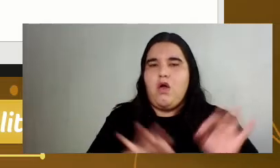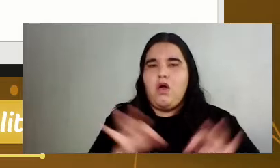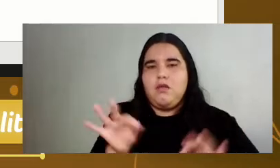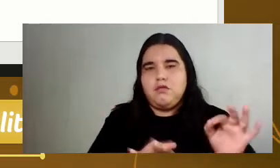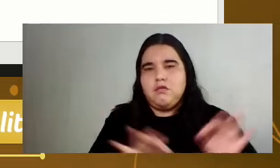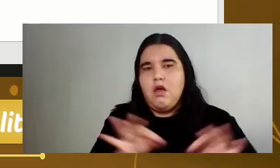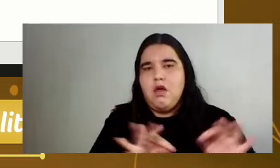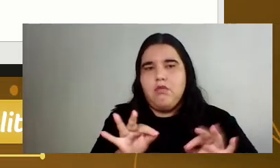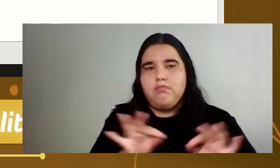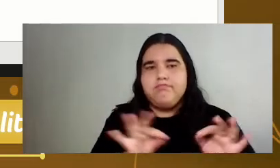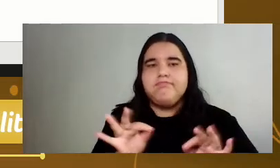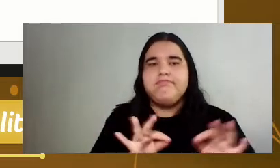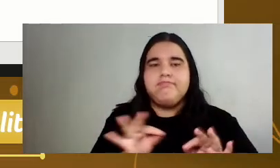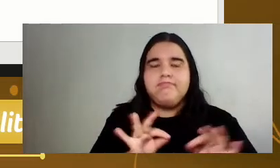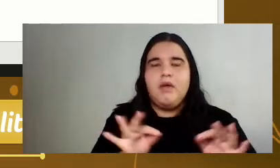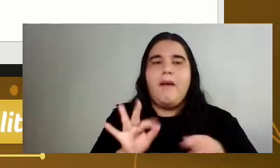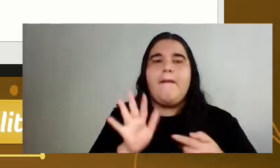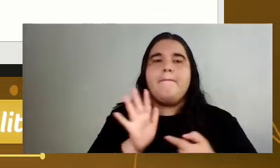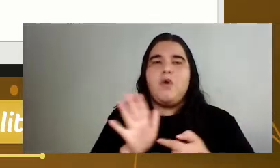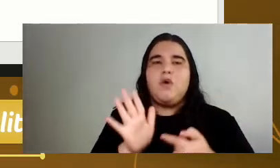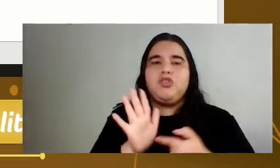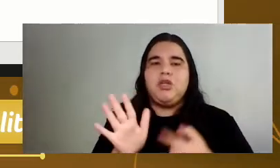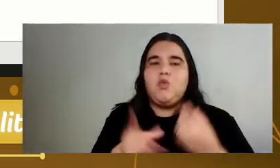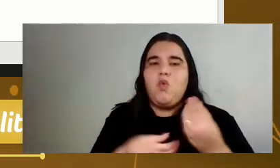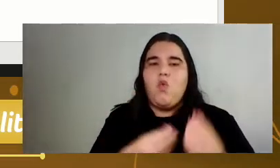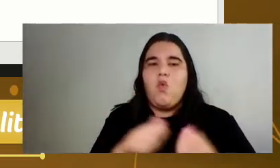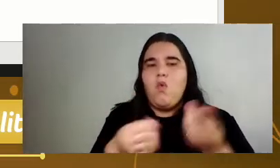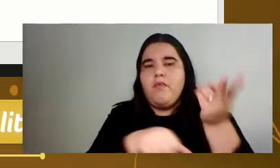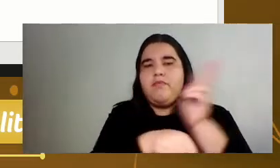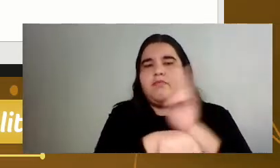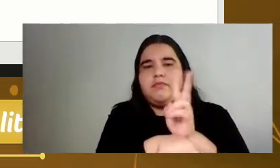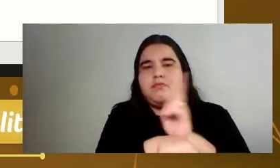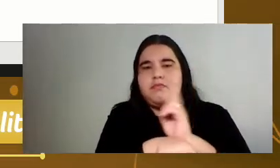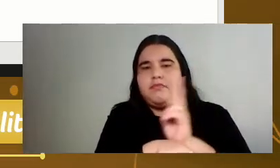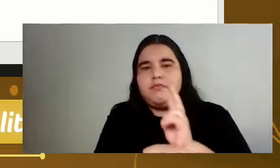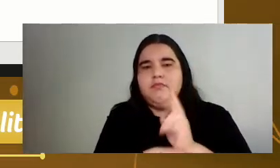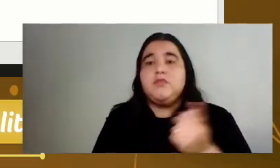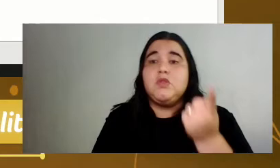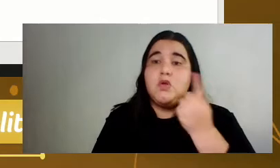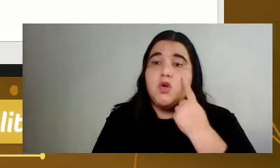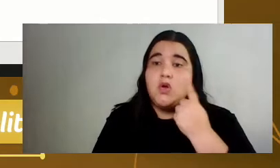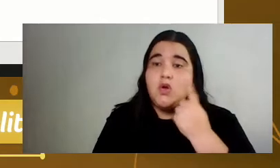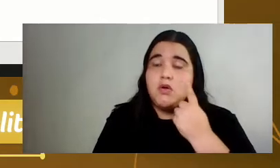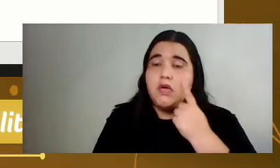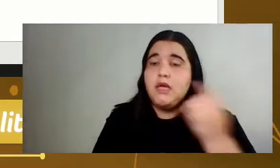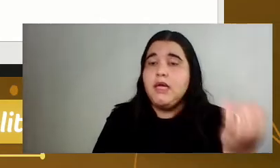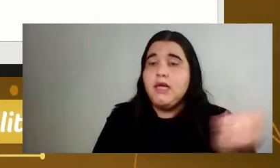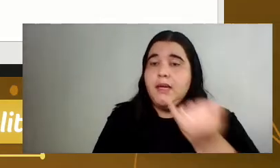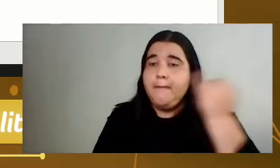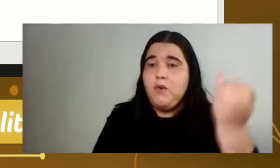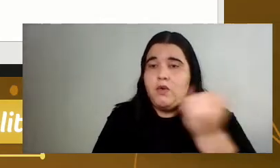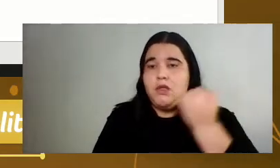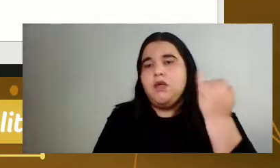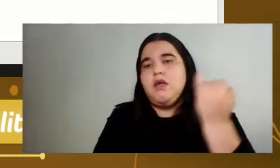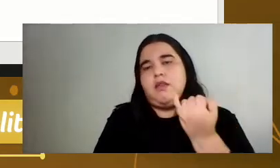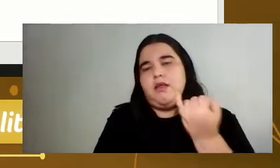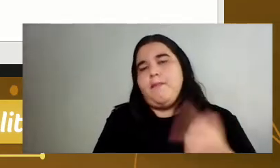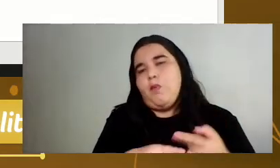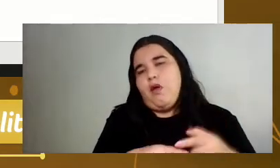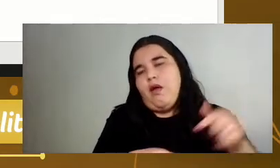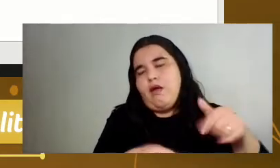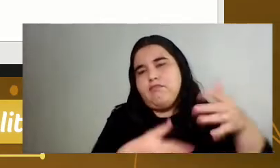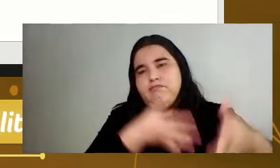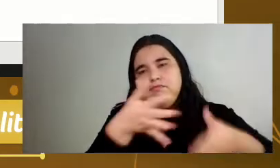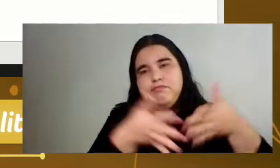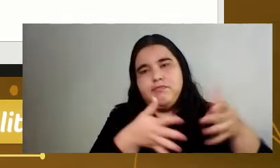de fato como que é o andamento das inspeções. Além disso, uma coisa muito importante, já que a gente está inspecionando,